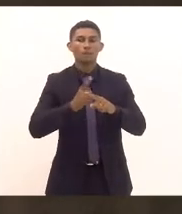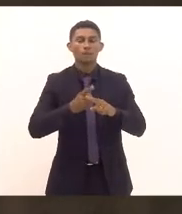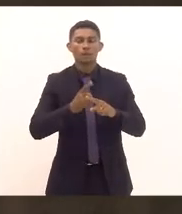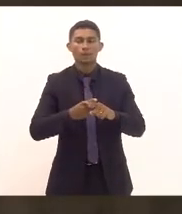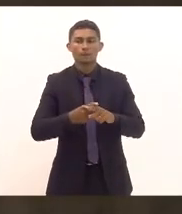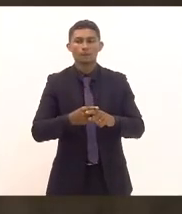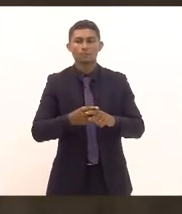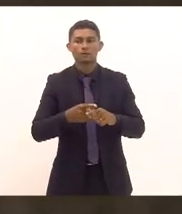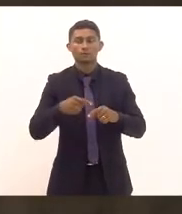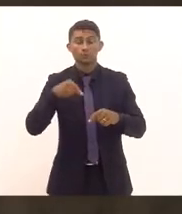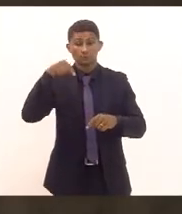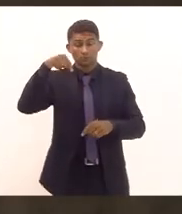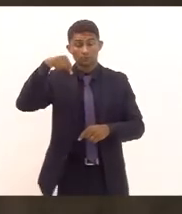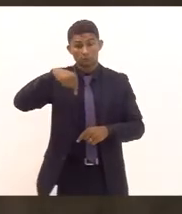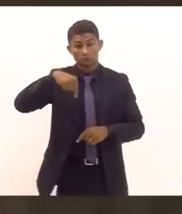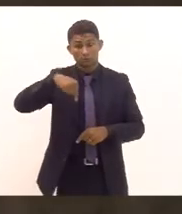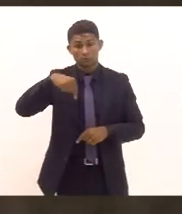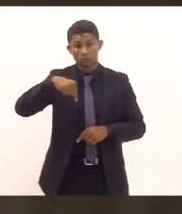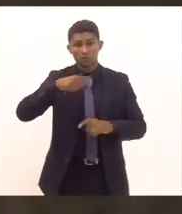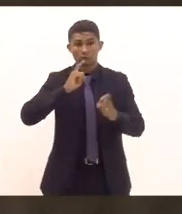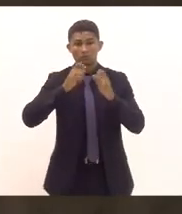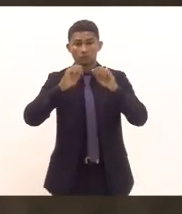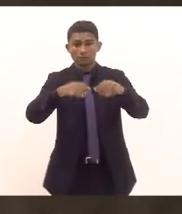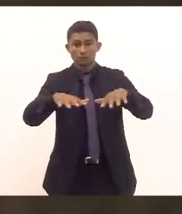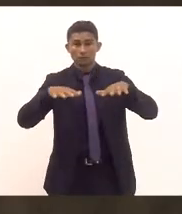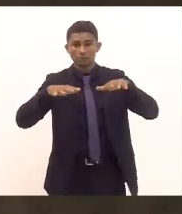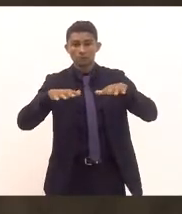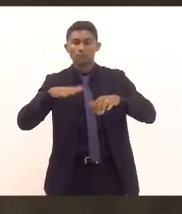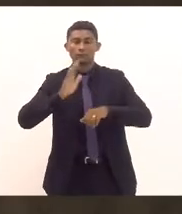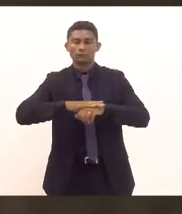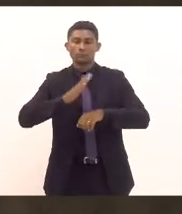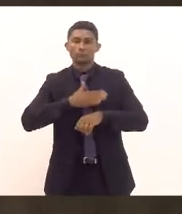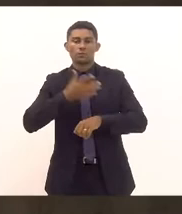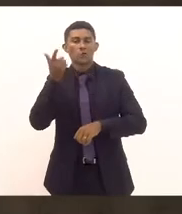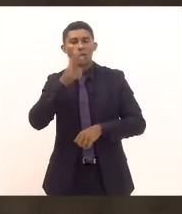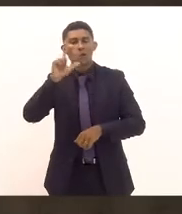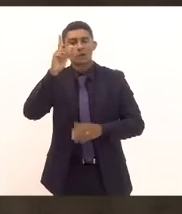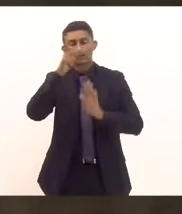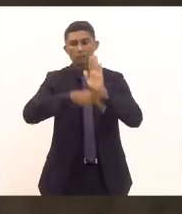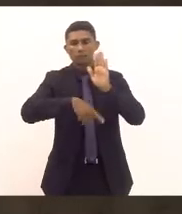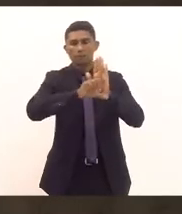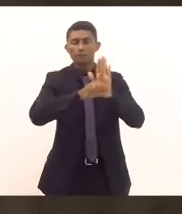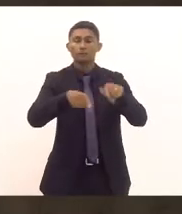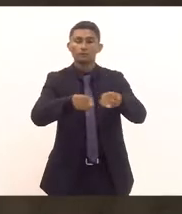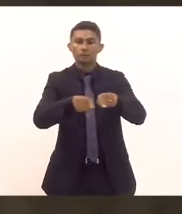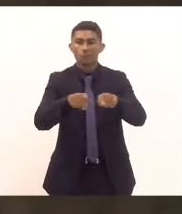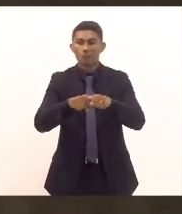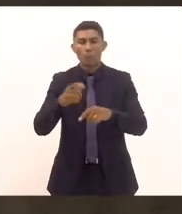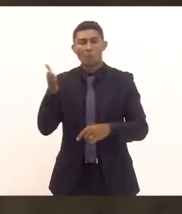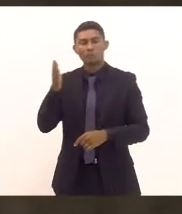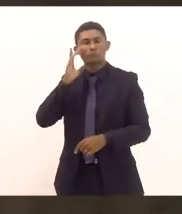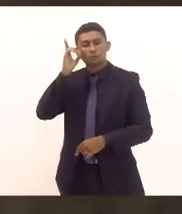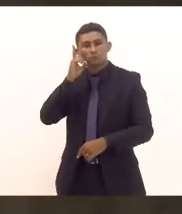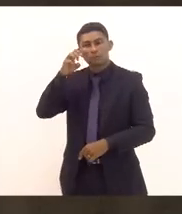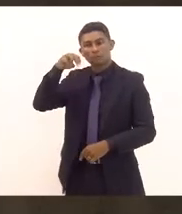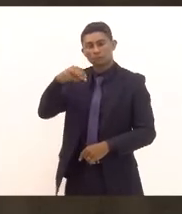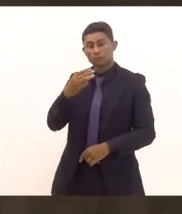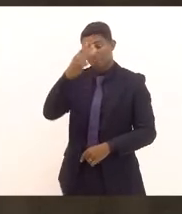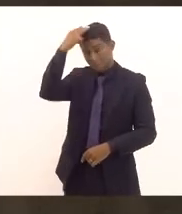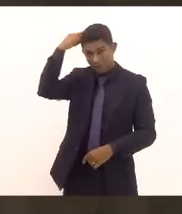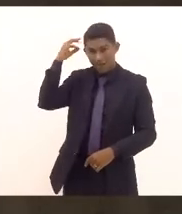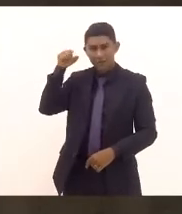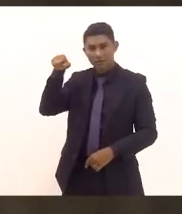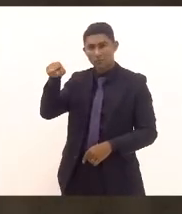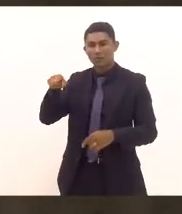conduzido essa sessão onde eu pude aprovar um projeto de minha autoria agradecer o deputado Márcio Pacheco como